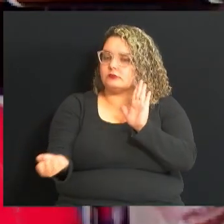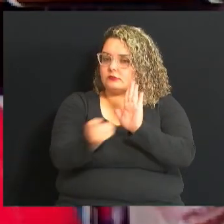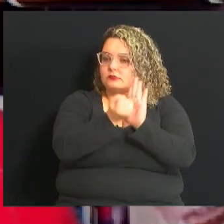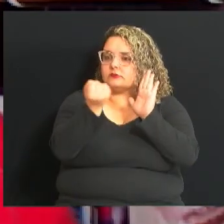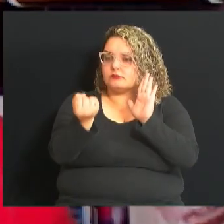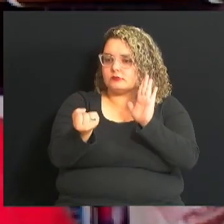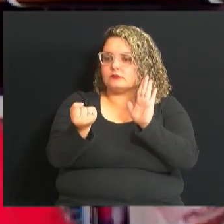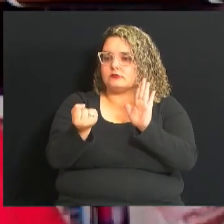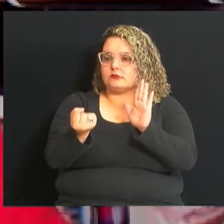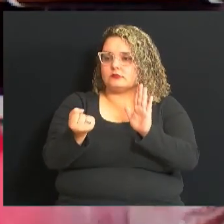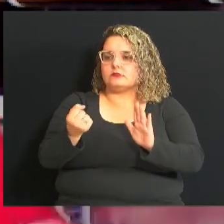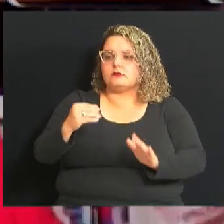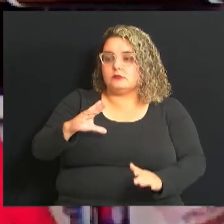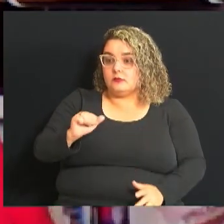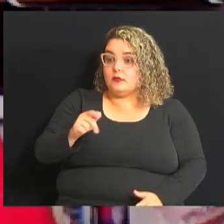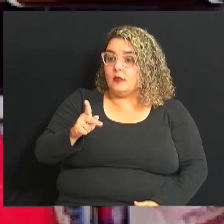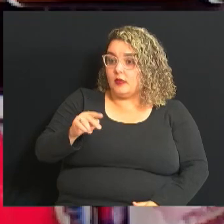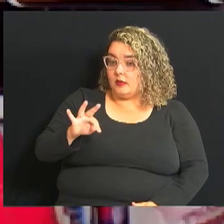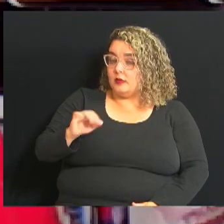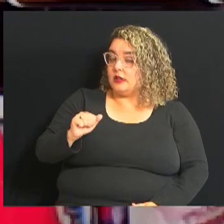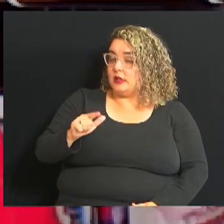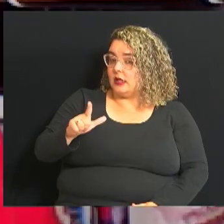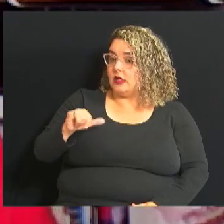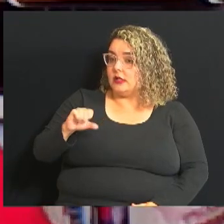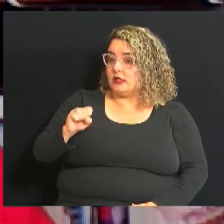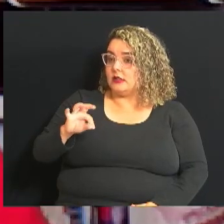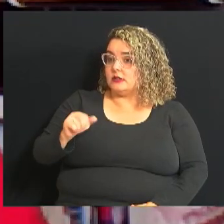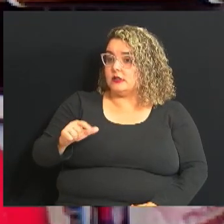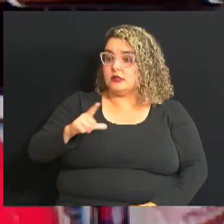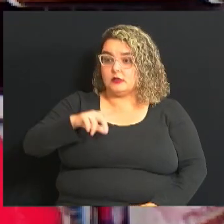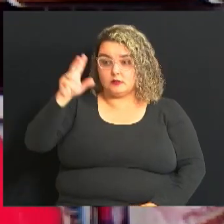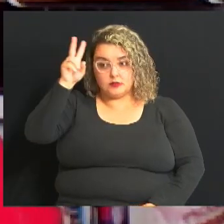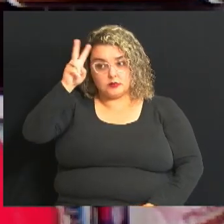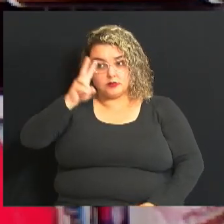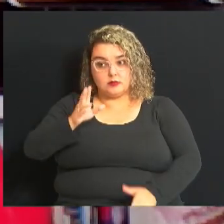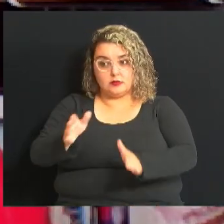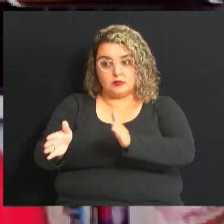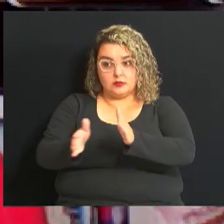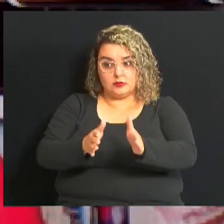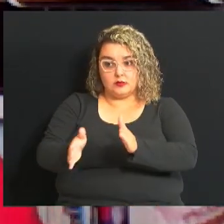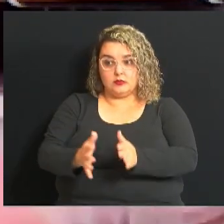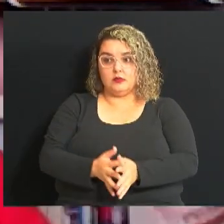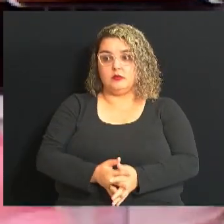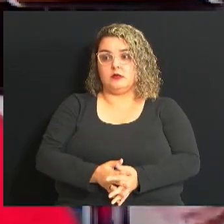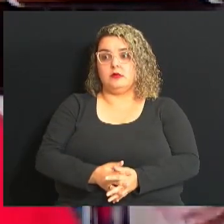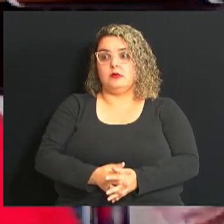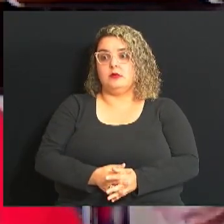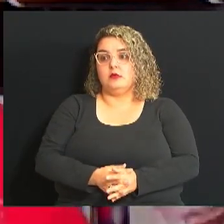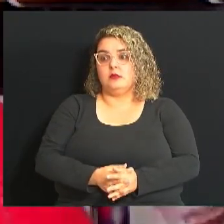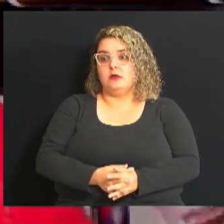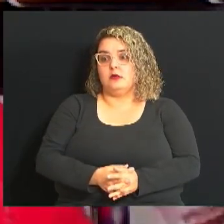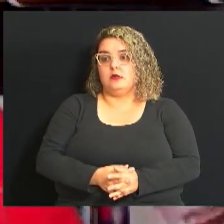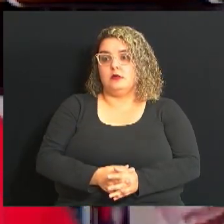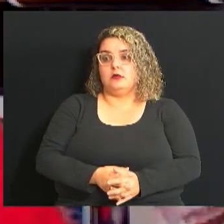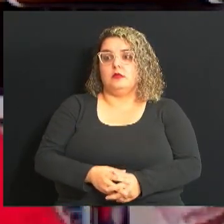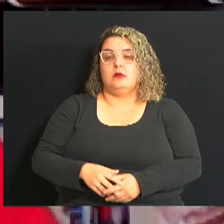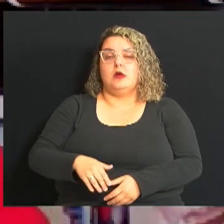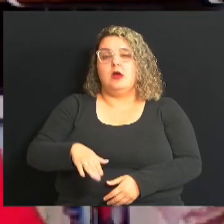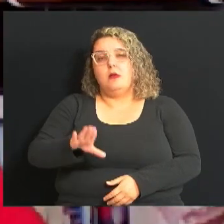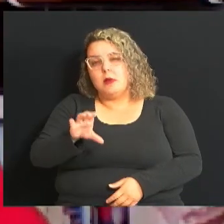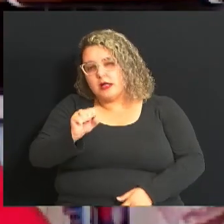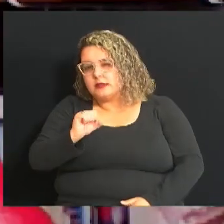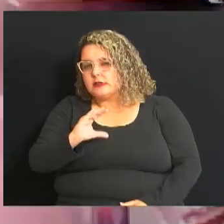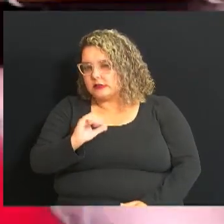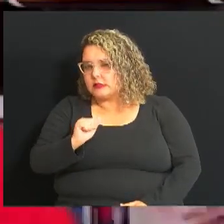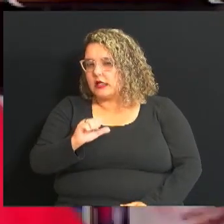sociedades capitalistas, nós temos na história momentos de mais escassez